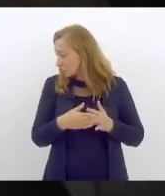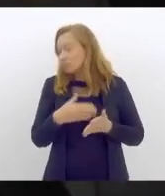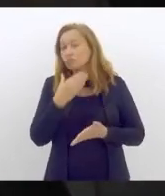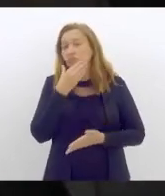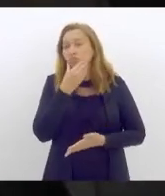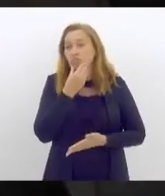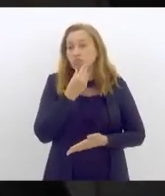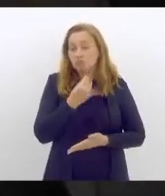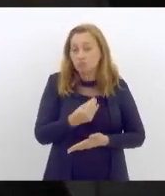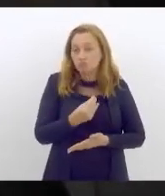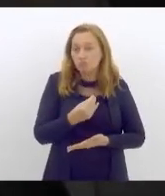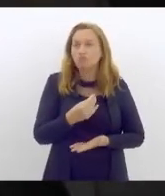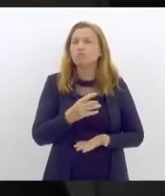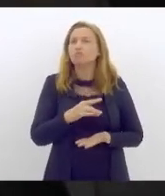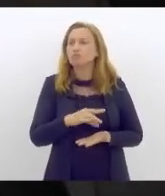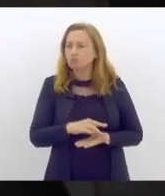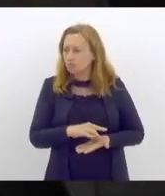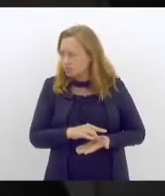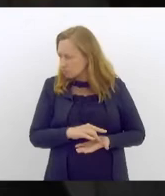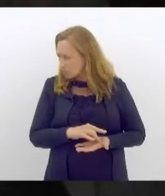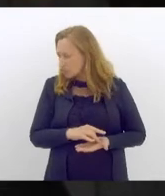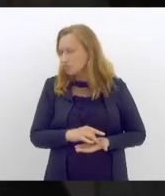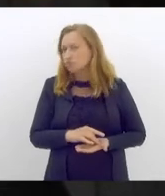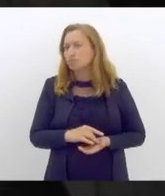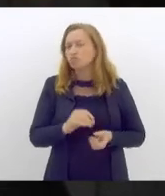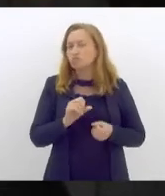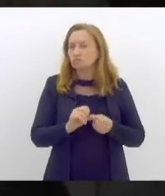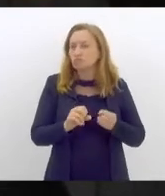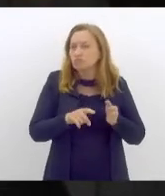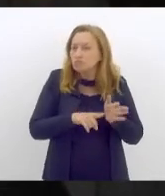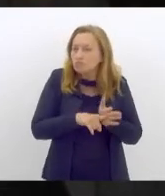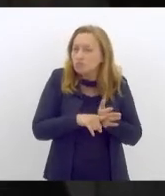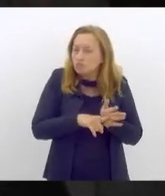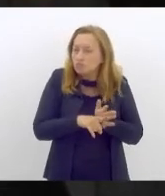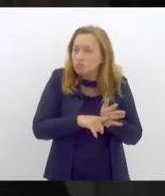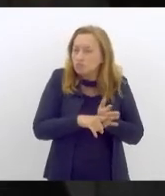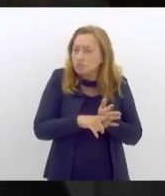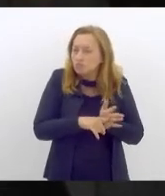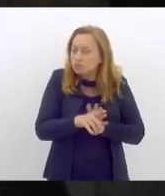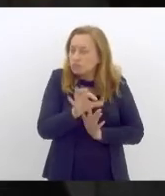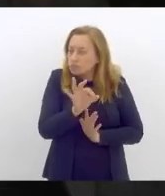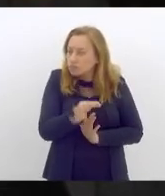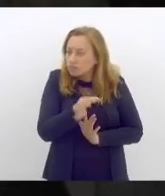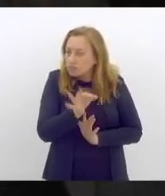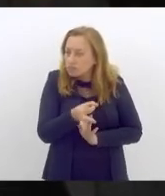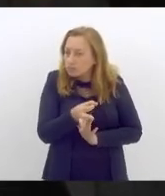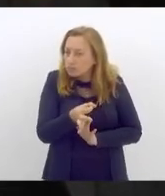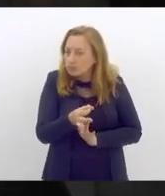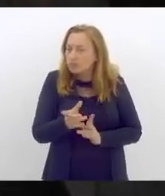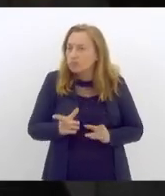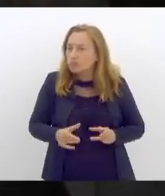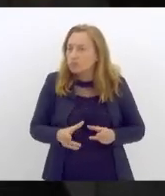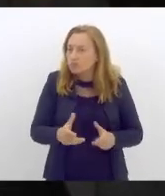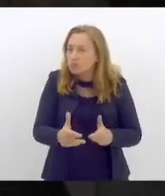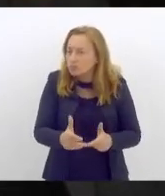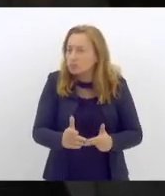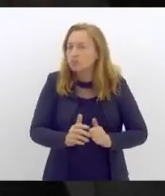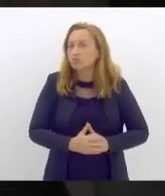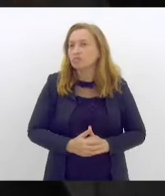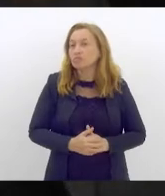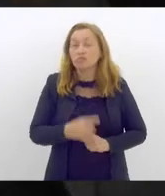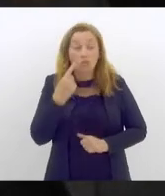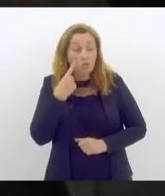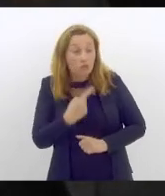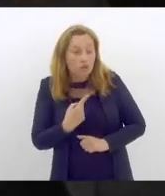homens realmente fizesse os exames precoce de câncer ver a